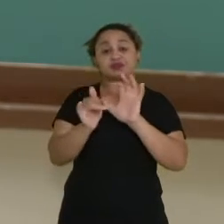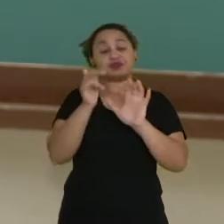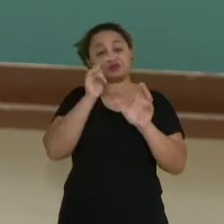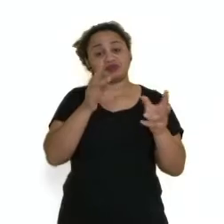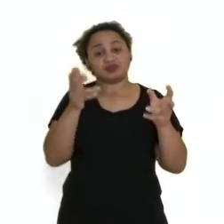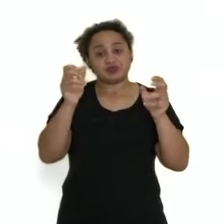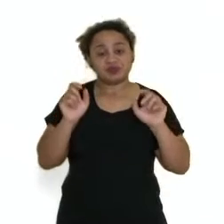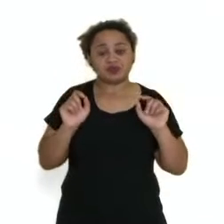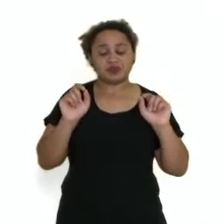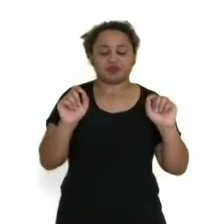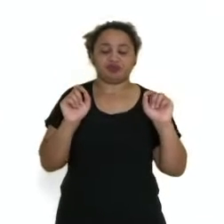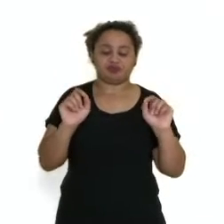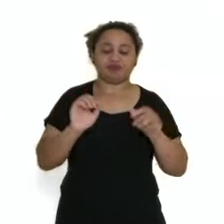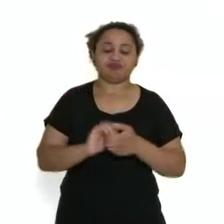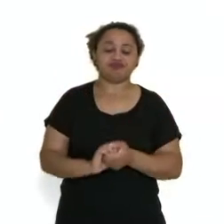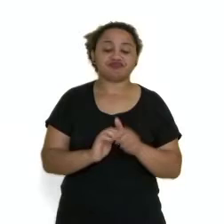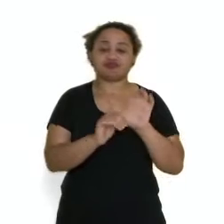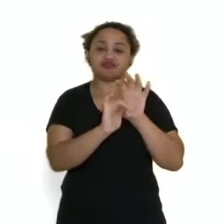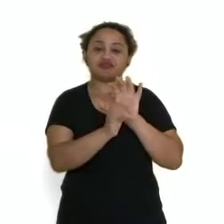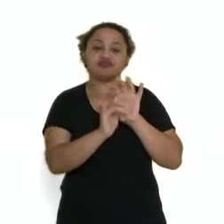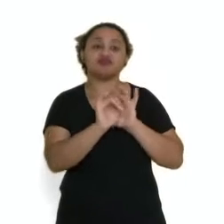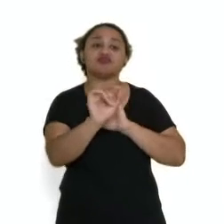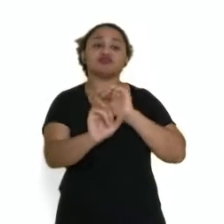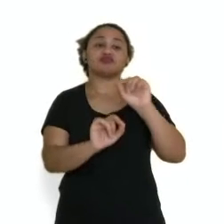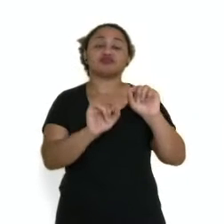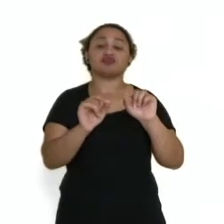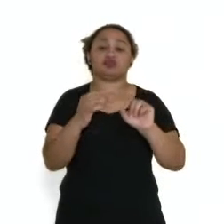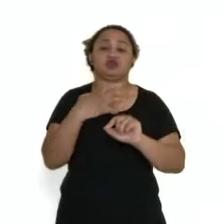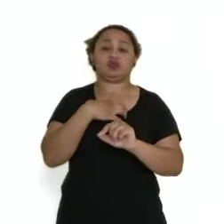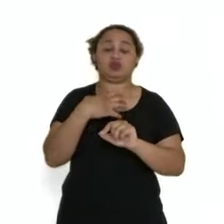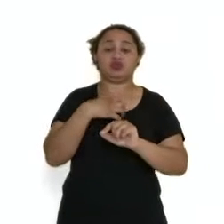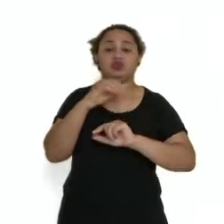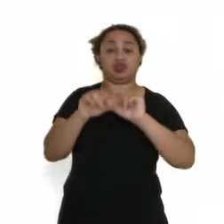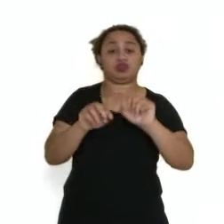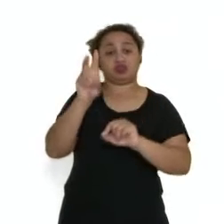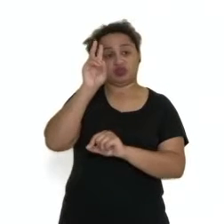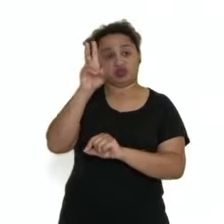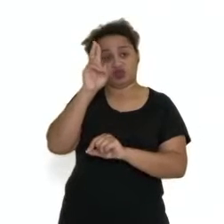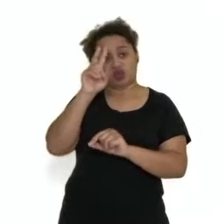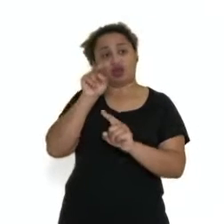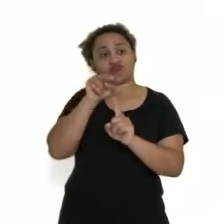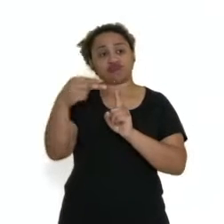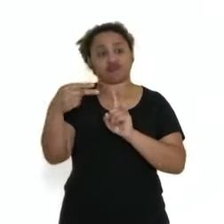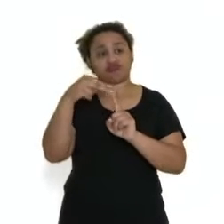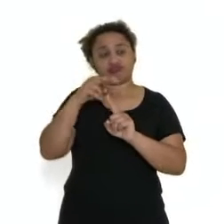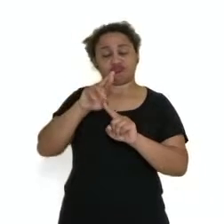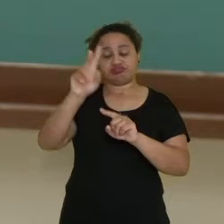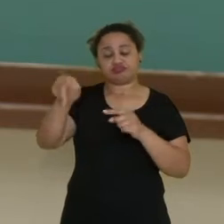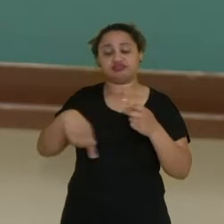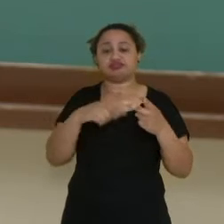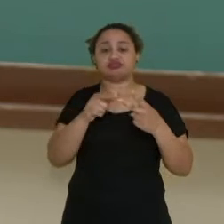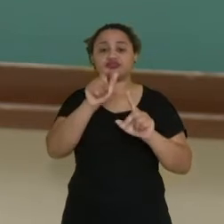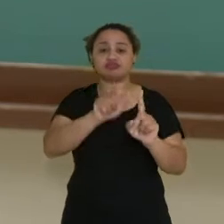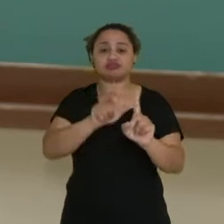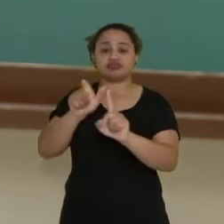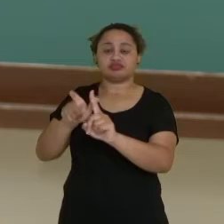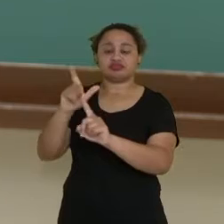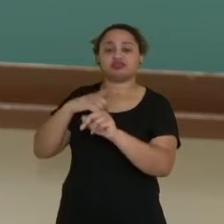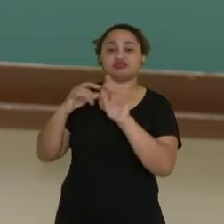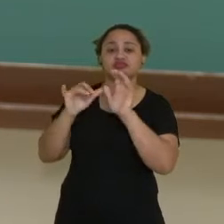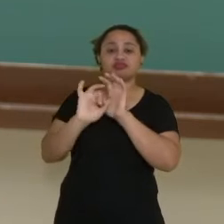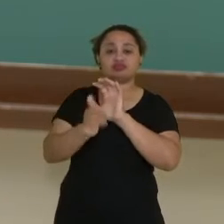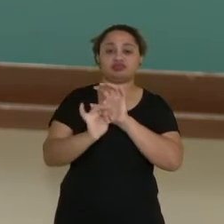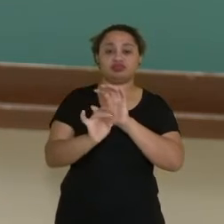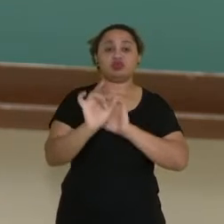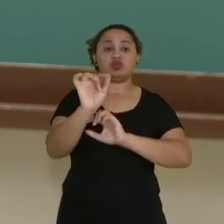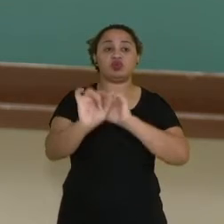percebemos que as fábulas são as versões de uma mesma história. As personagens da fábula, como são